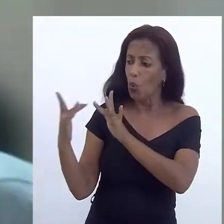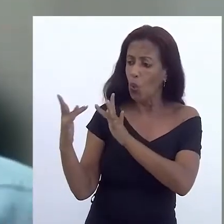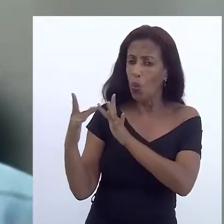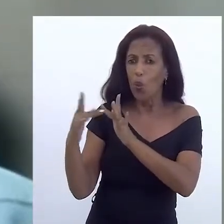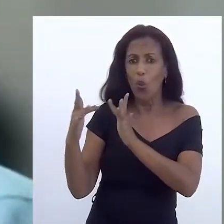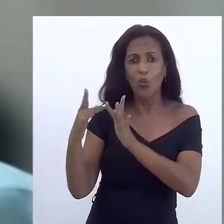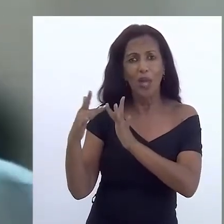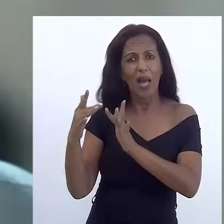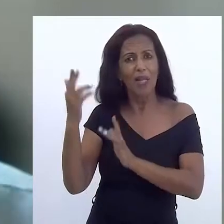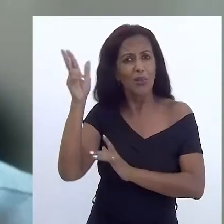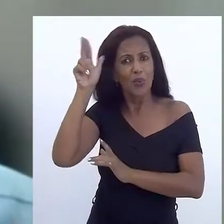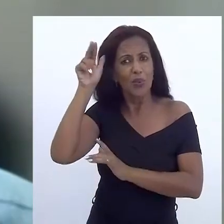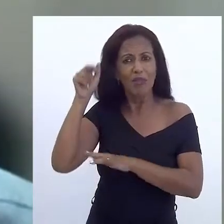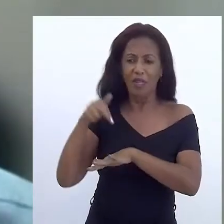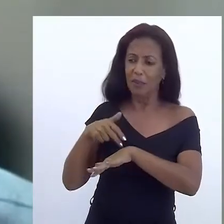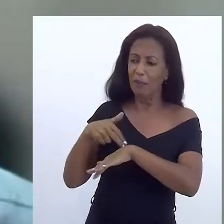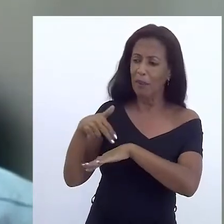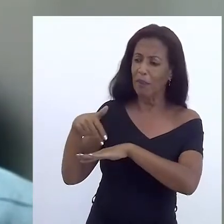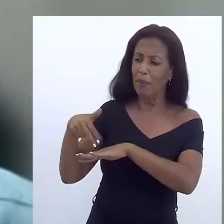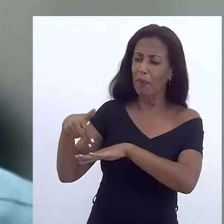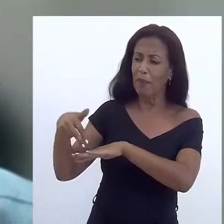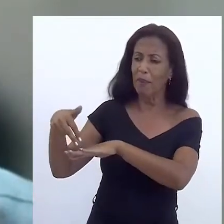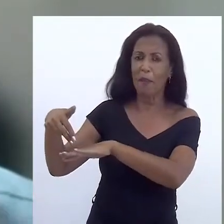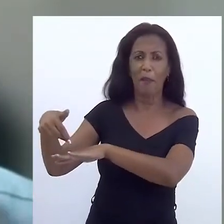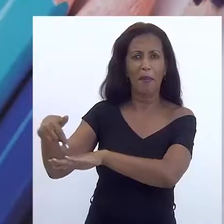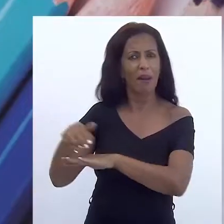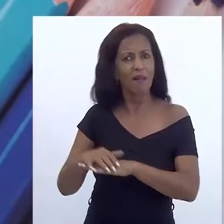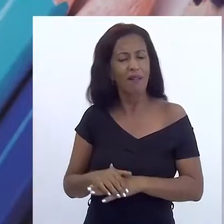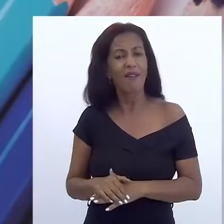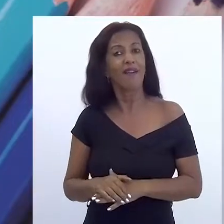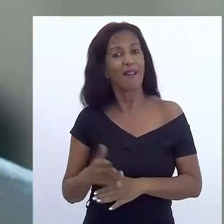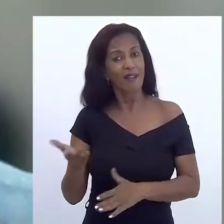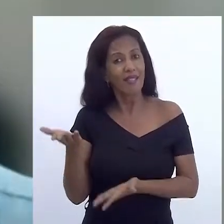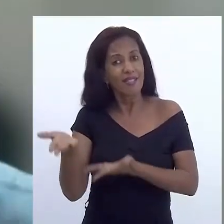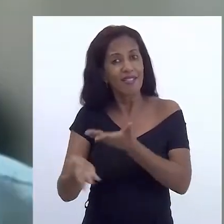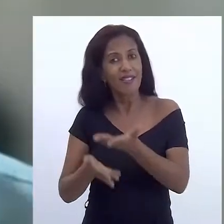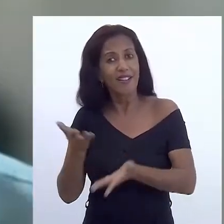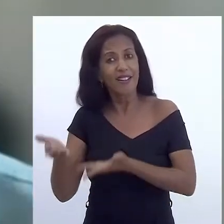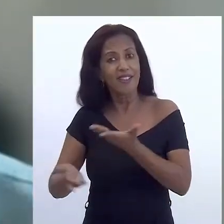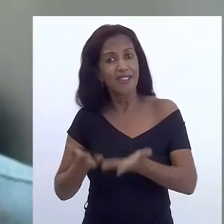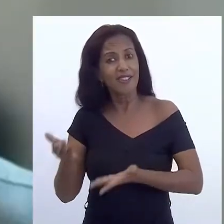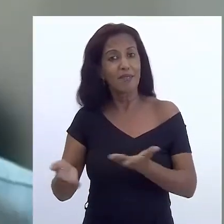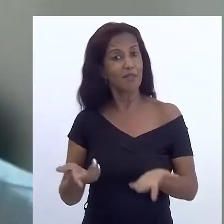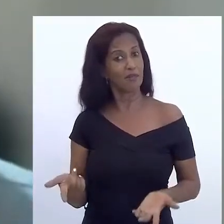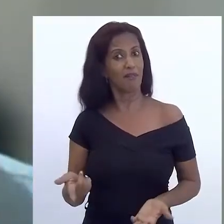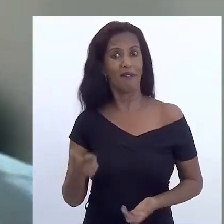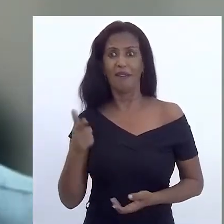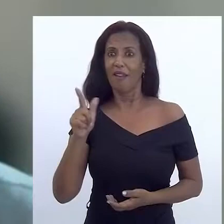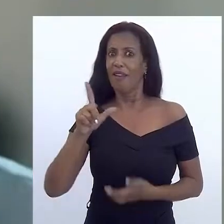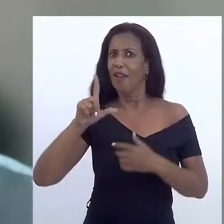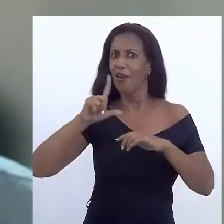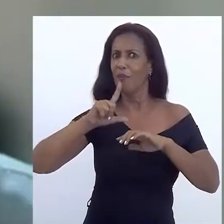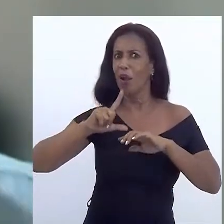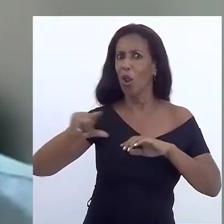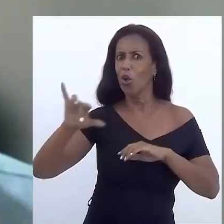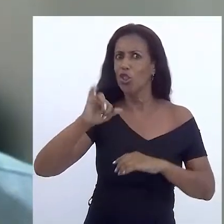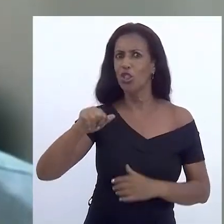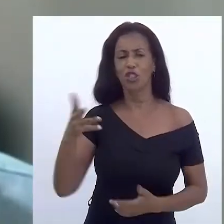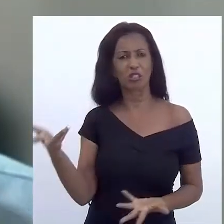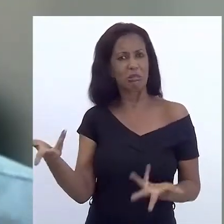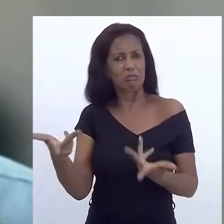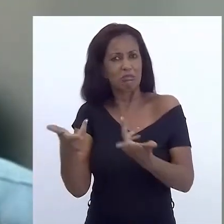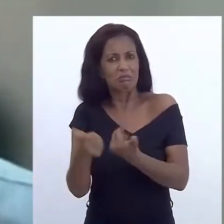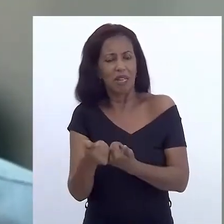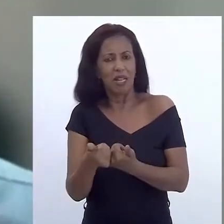que atravessam do outro lado da rua, da sociedade hípica. Né? Simplesmente, a logística é excelente lá, porque atravessou a rua, a hípica está aqui, tem